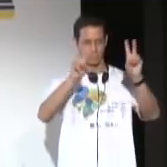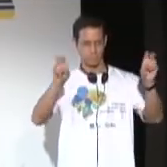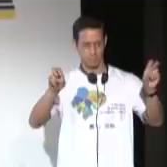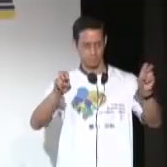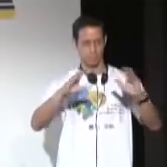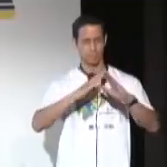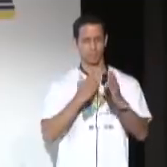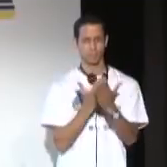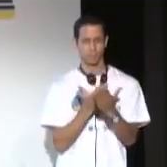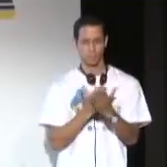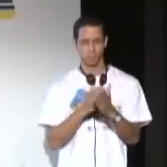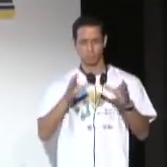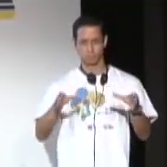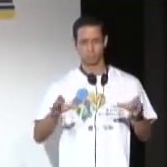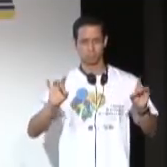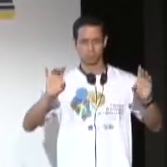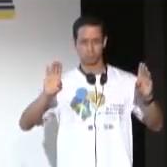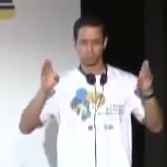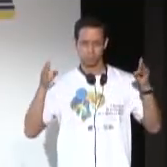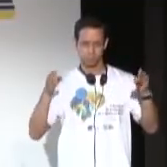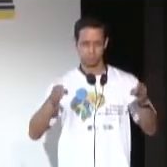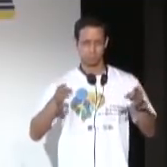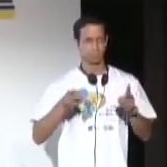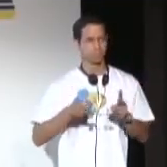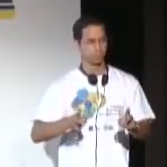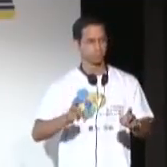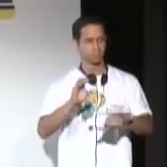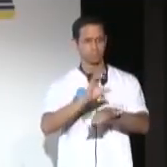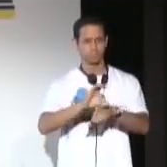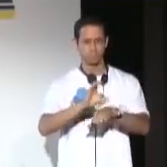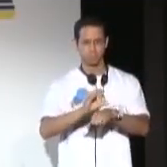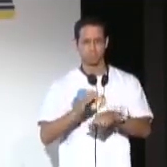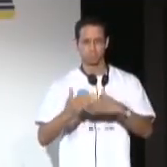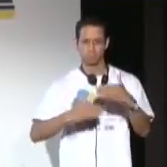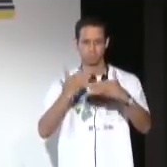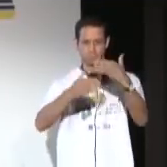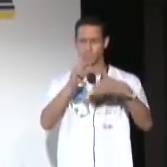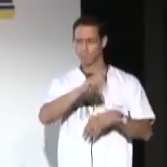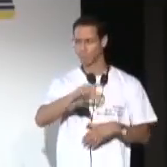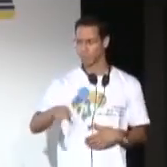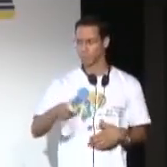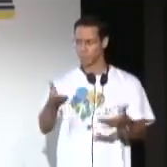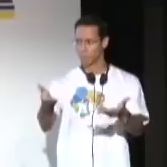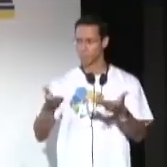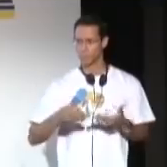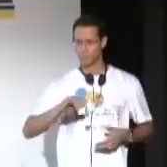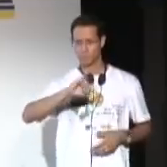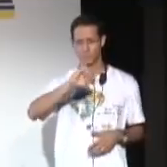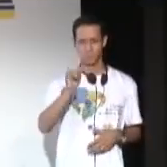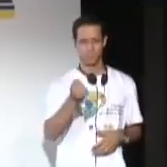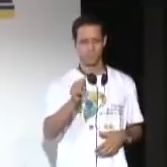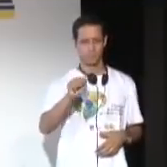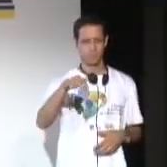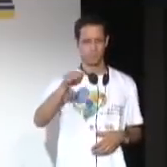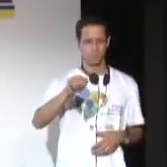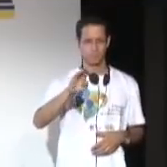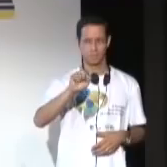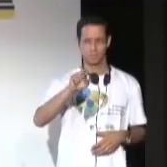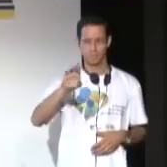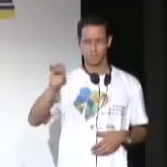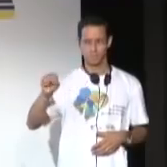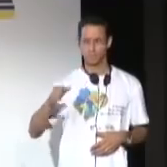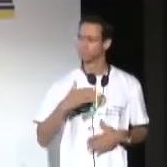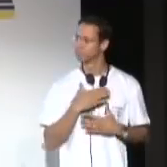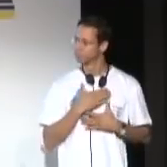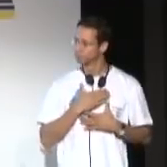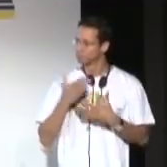espaço privilegiado para a formação continuada de professores. Vem ao palco professora Jana Barros. Um prazer recebê-la.